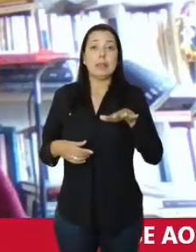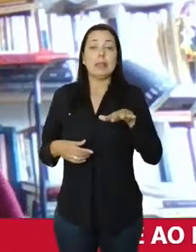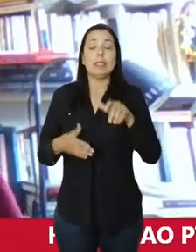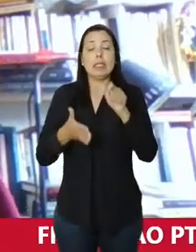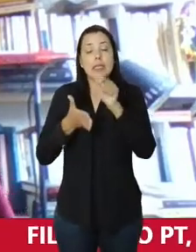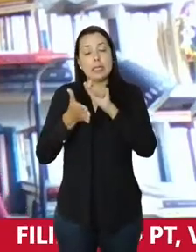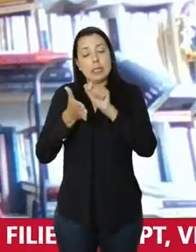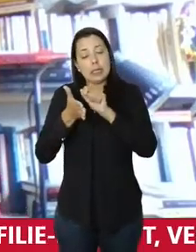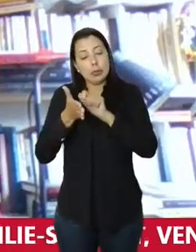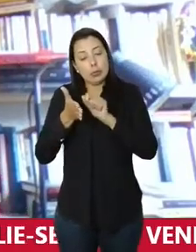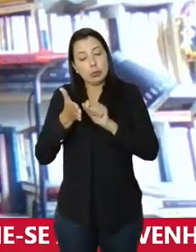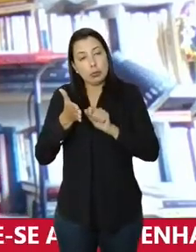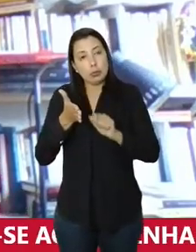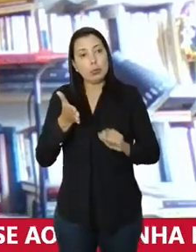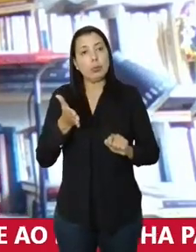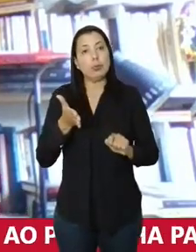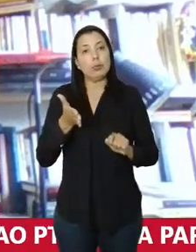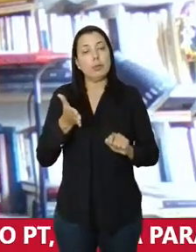escreveram